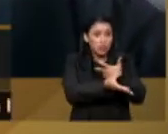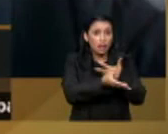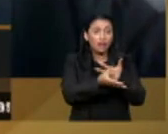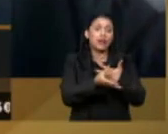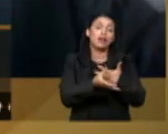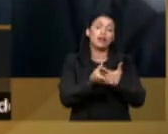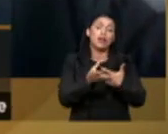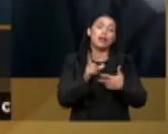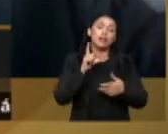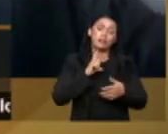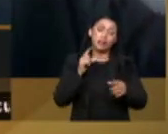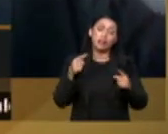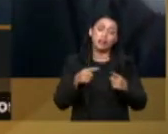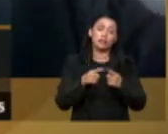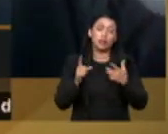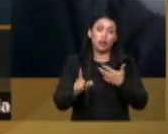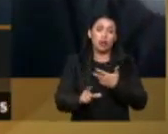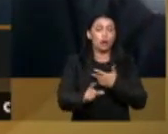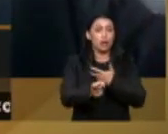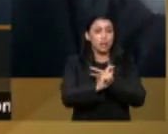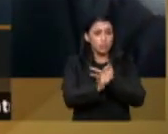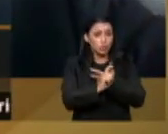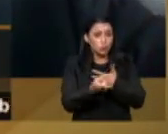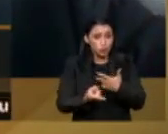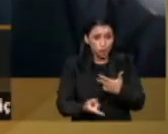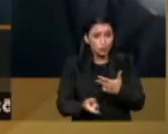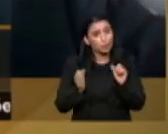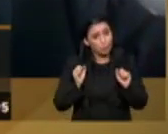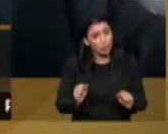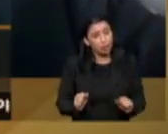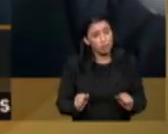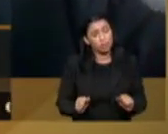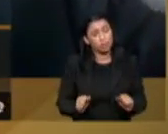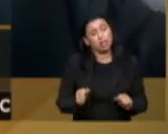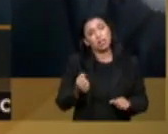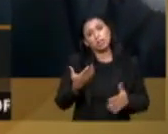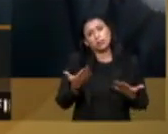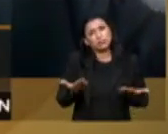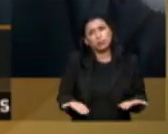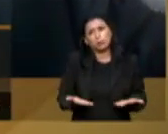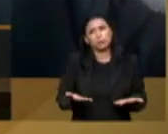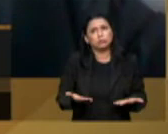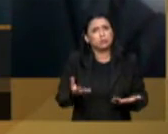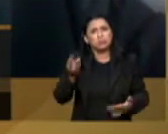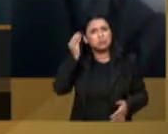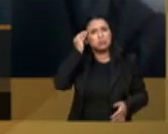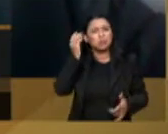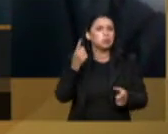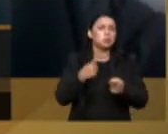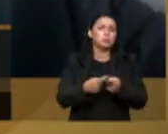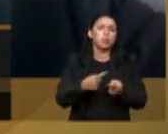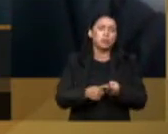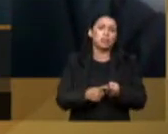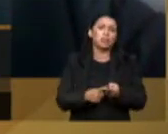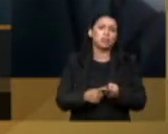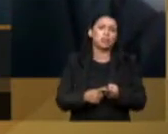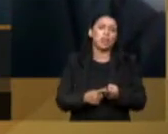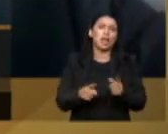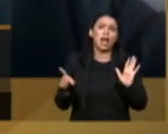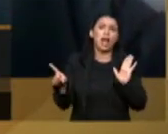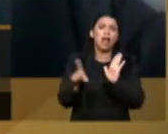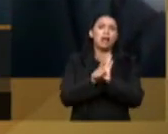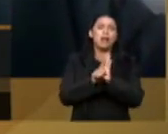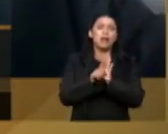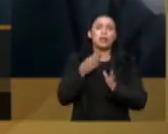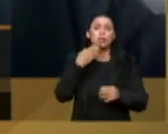pode dar isso nos termos da Constituição ao Poder Executivo, não entendo por que seria necessária a lei delegada